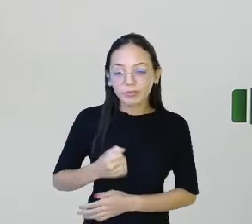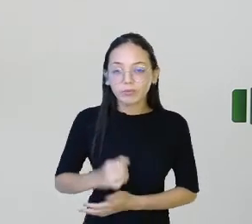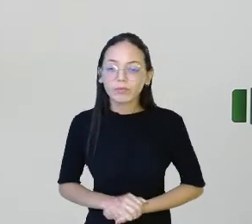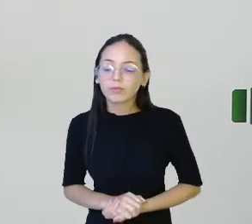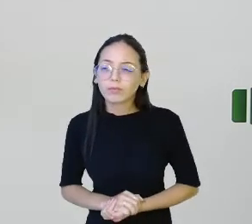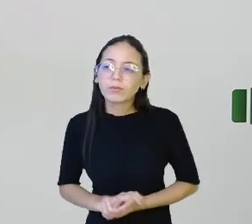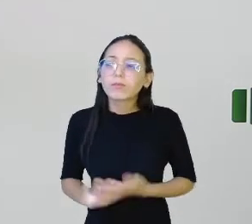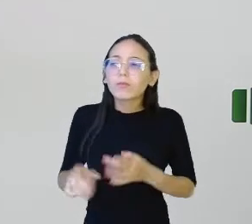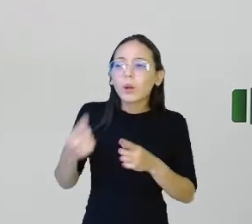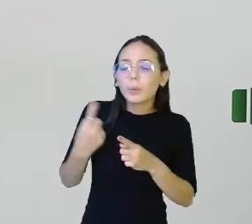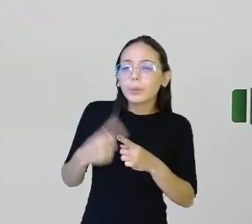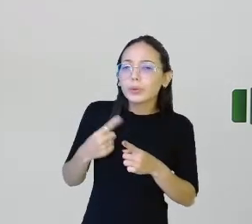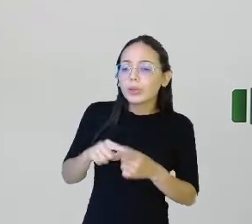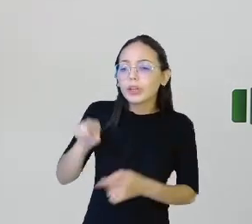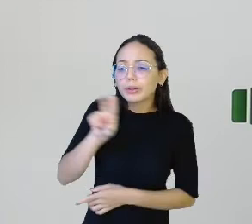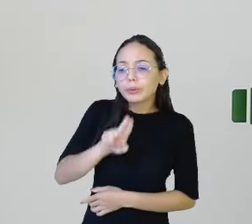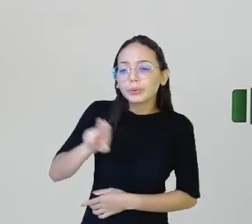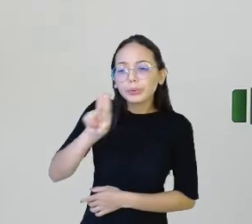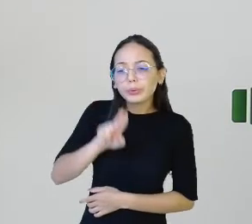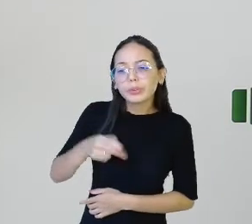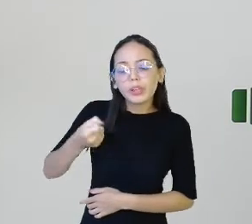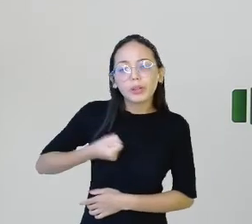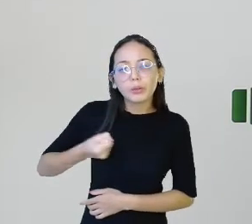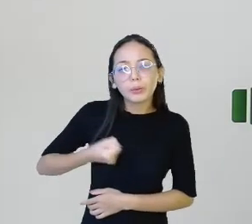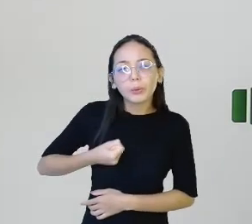Professora, por que a gente usa números